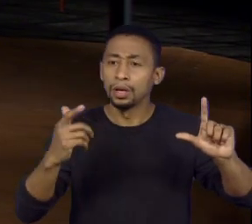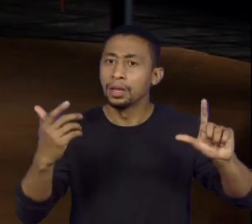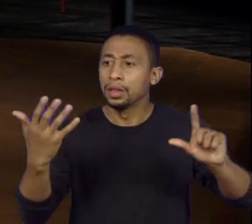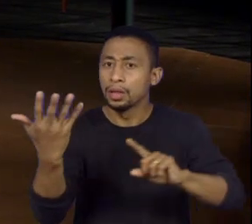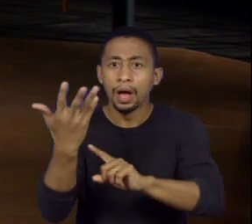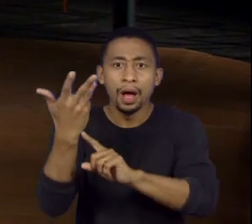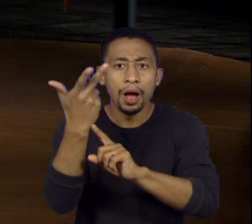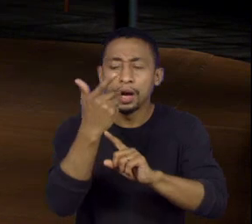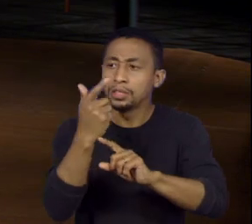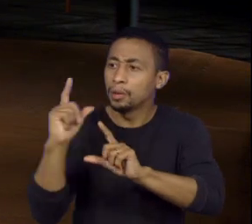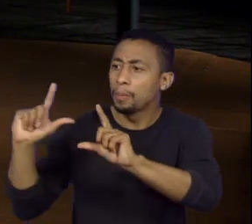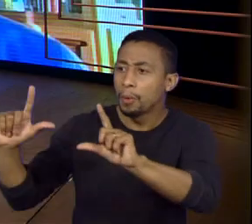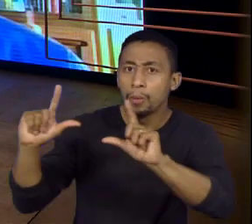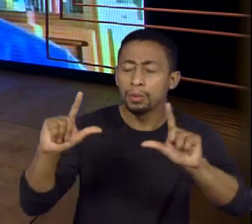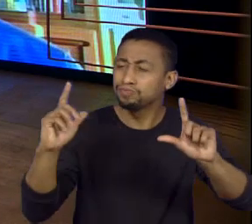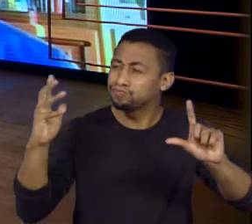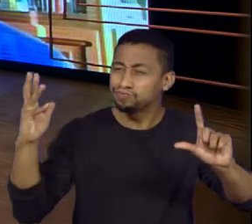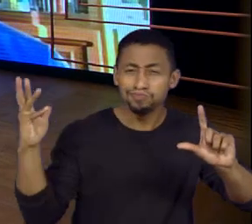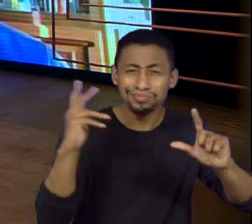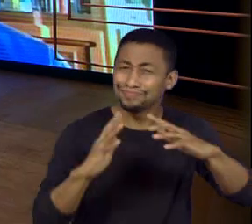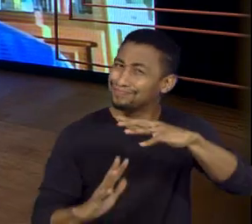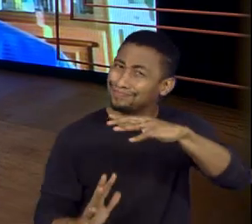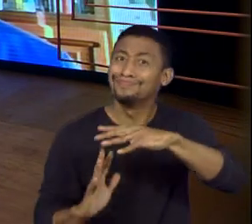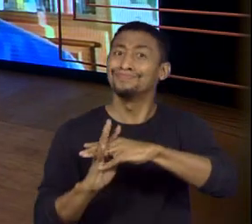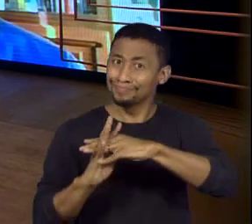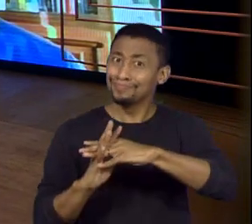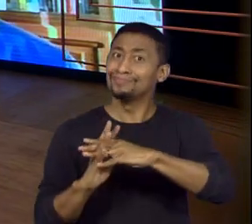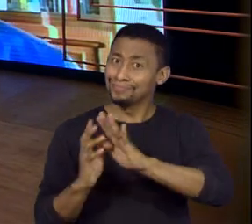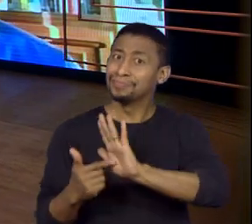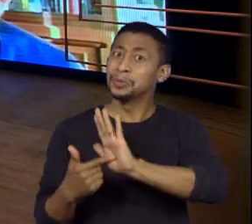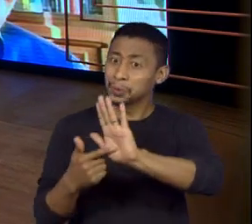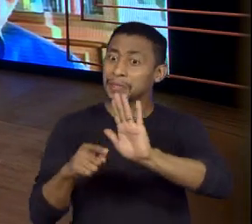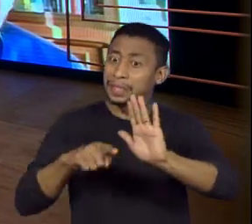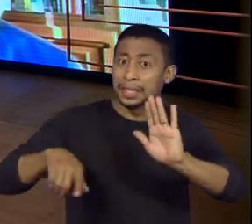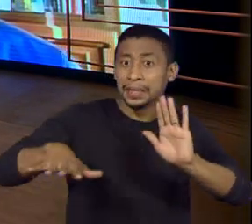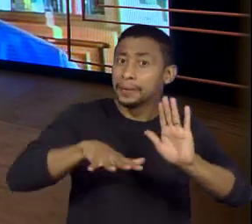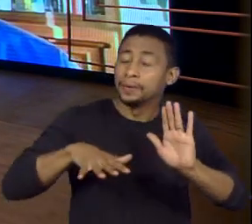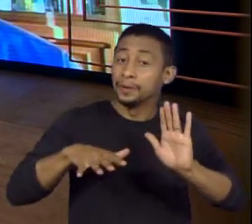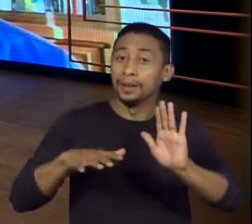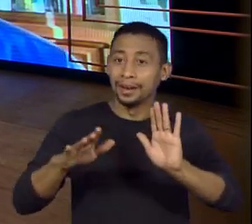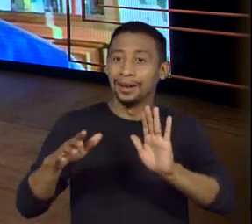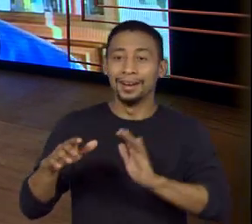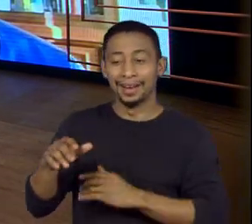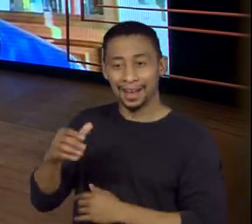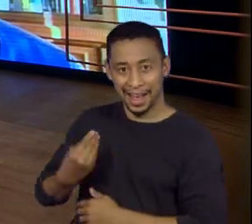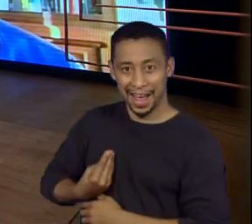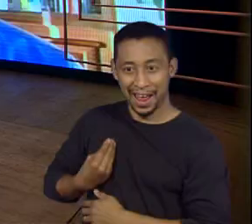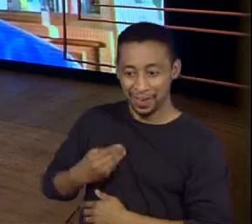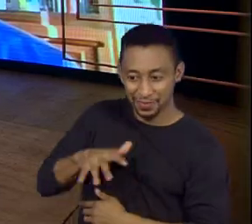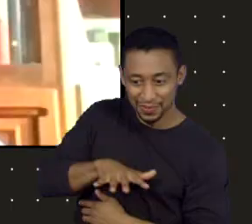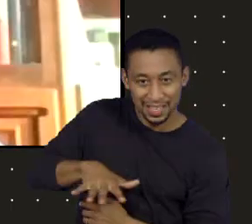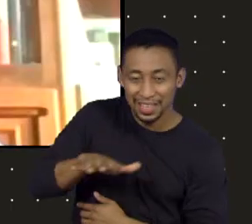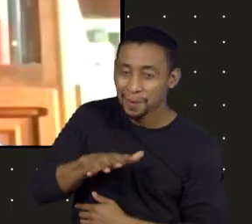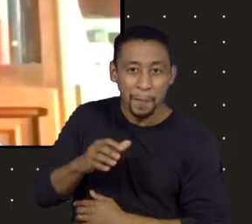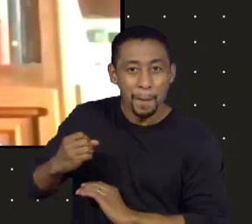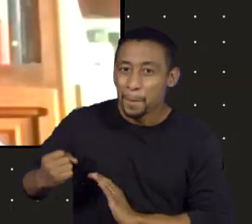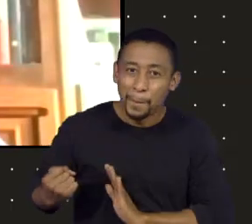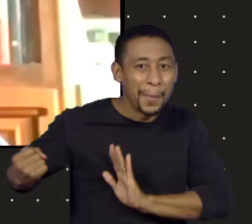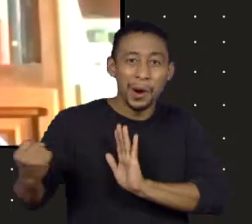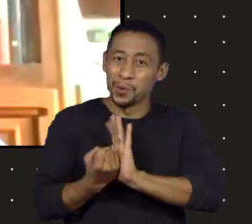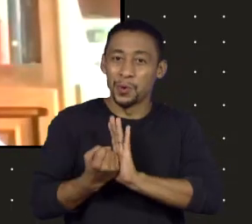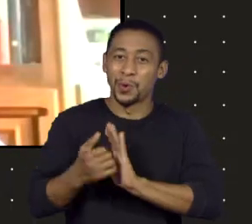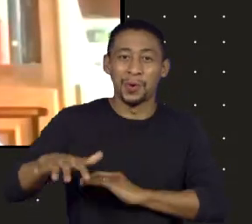Olha, é um espetáculo que marcou época na vida do Paulinho e no próprio Rio de Janeiro,